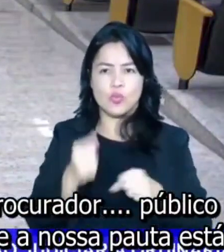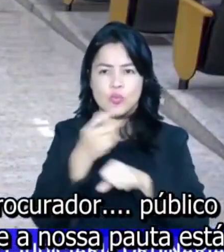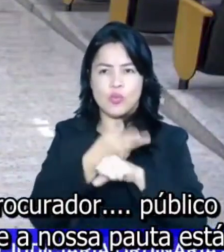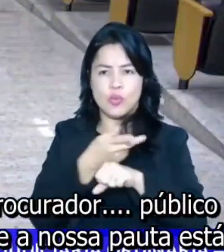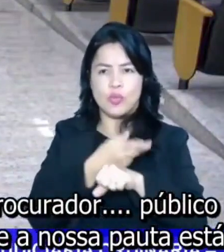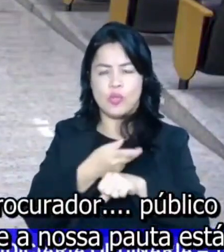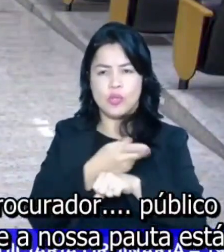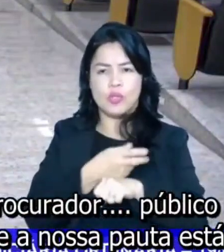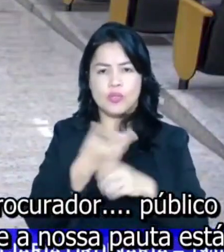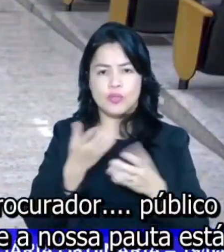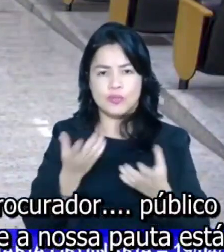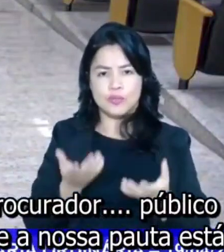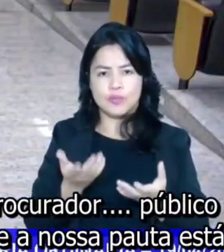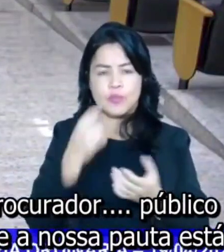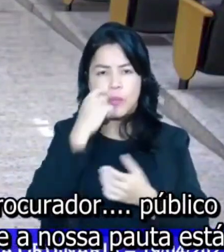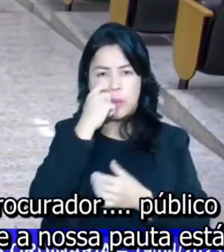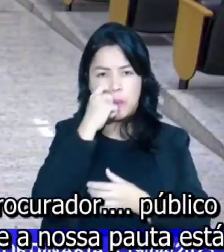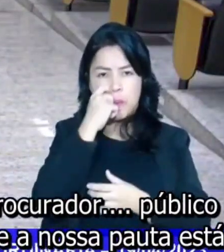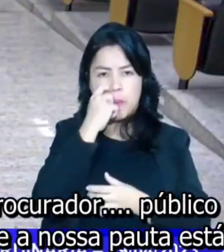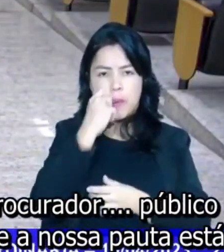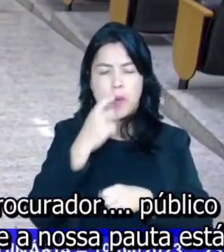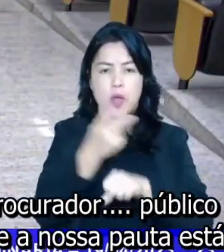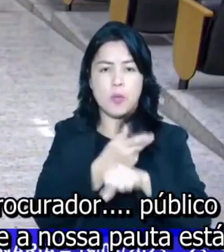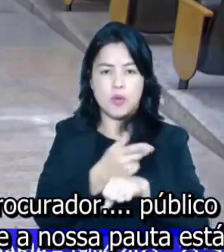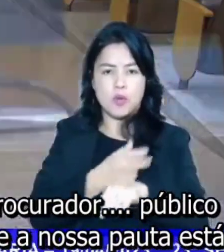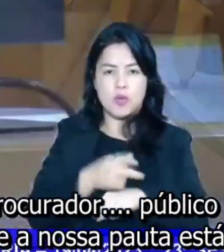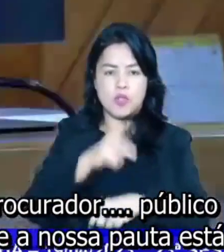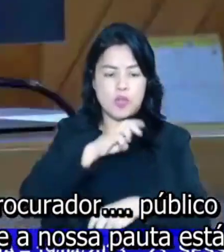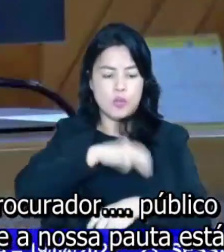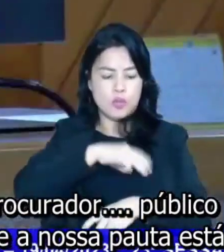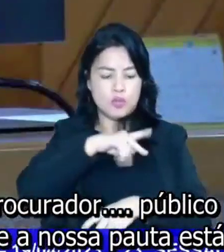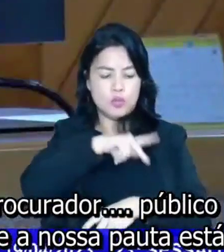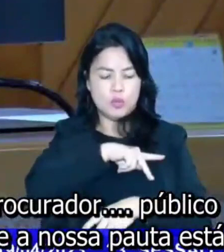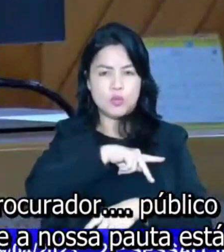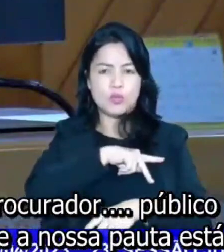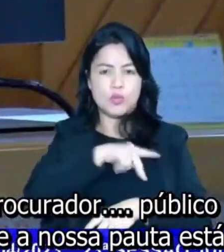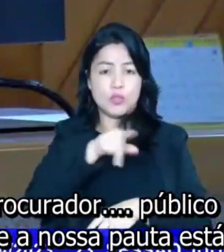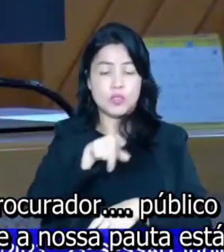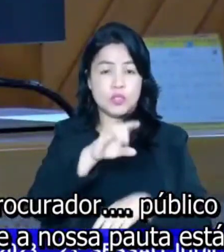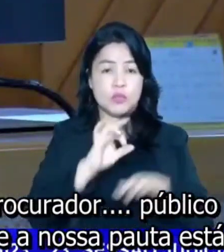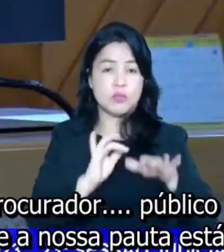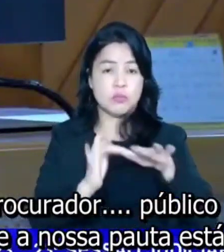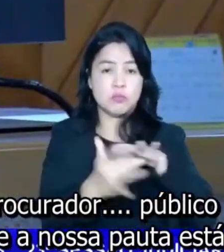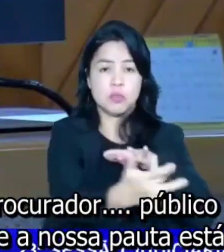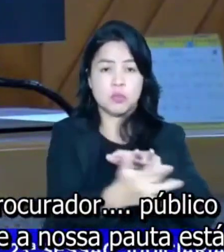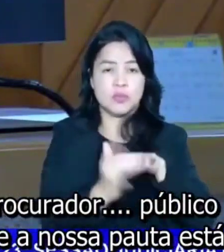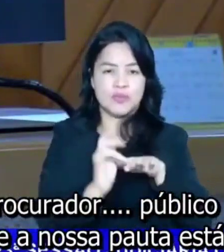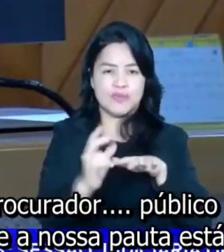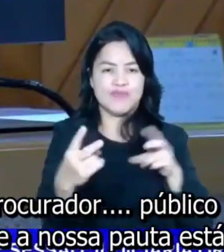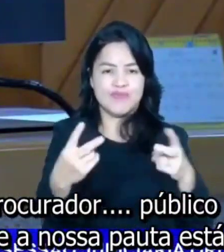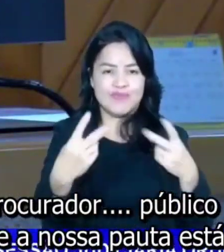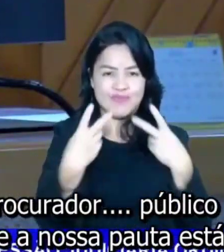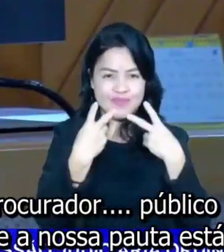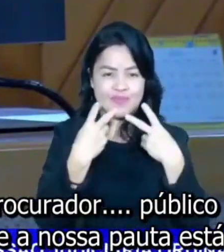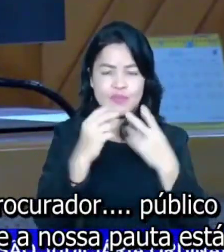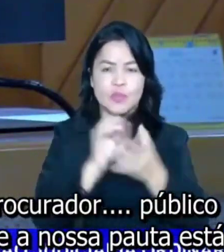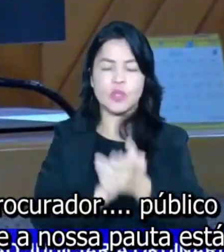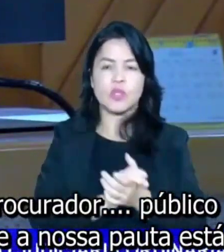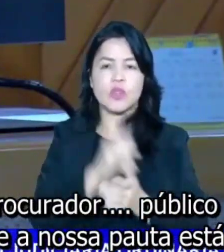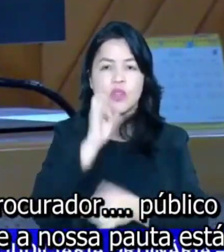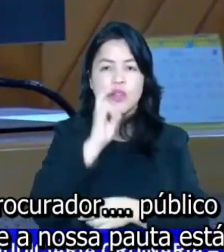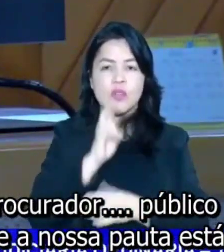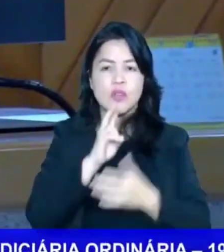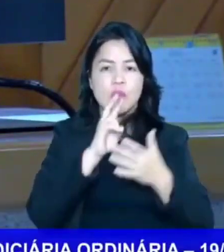dos desembargadores acomodados em seus lugares. Presente que nos acompanha em sua mesa, desembargador Carmo Antônio, vestido com